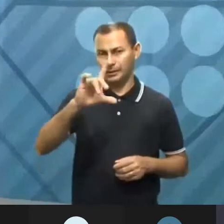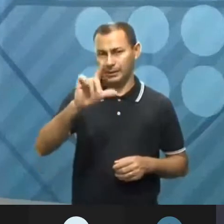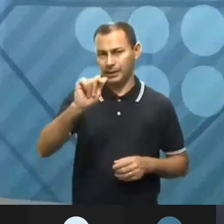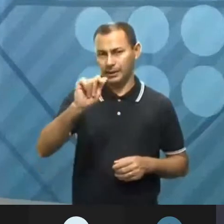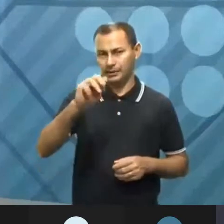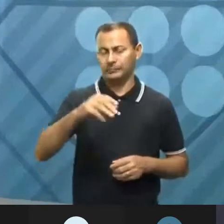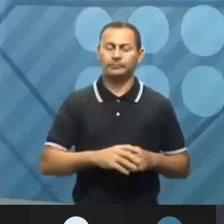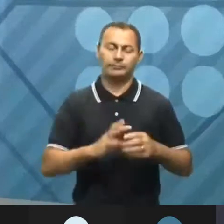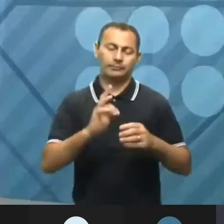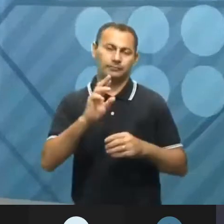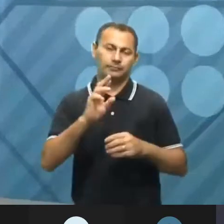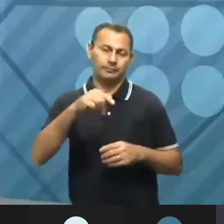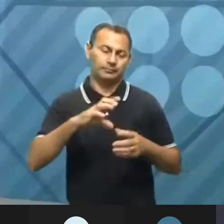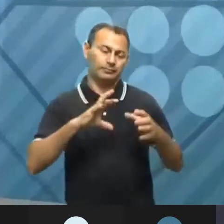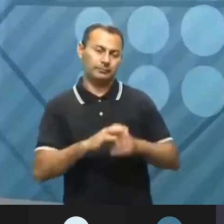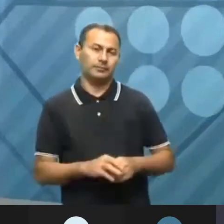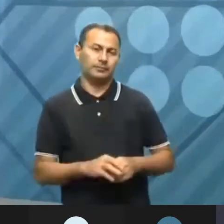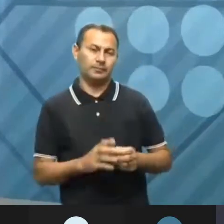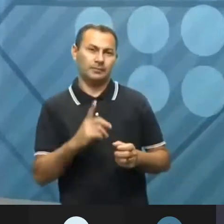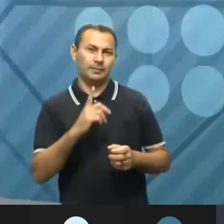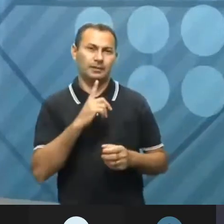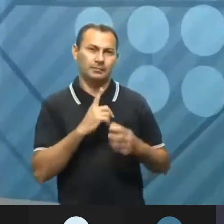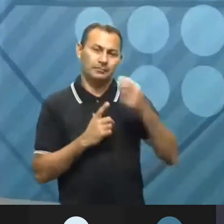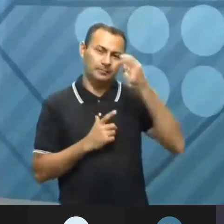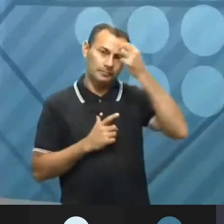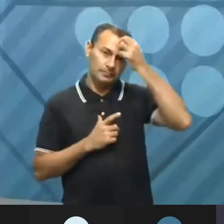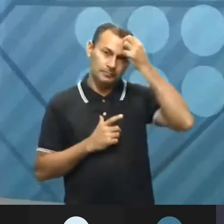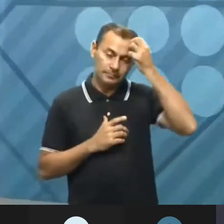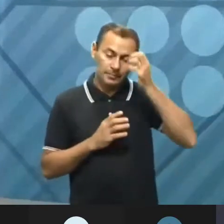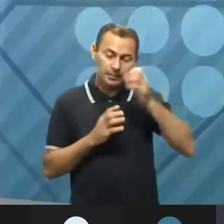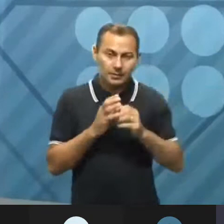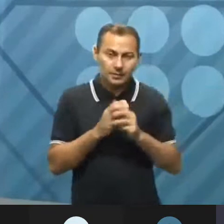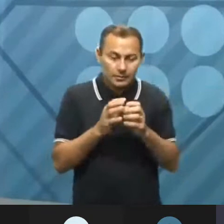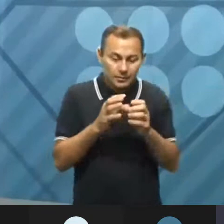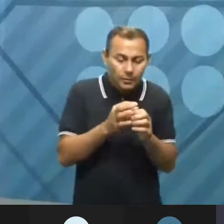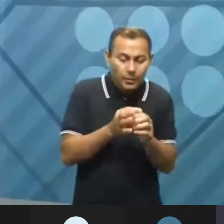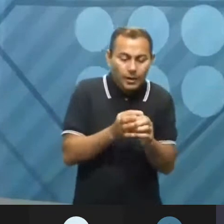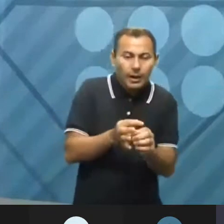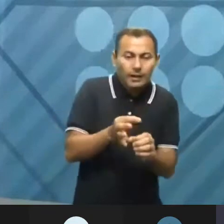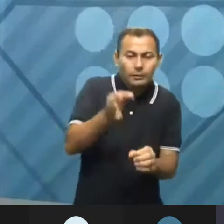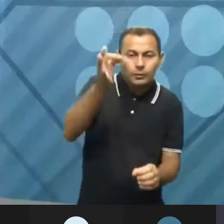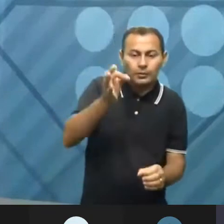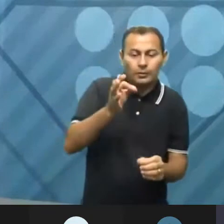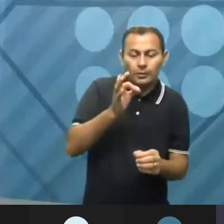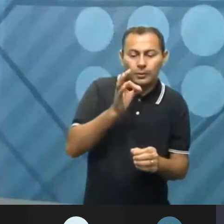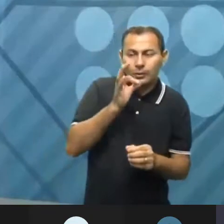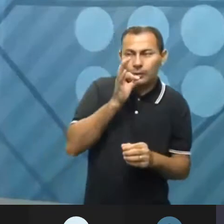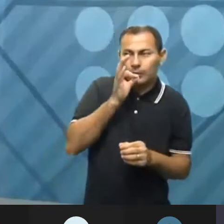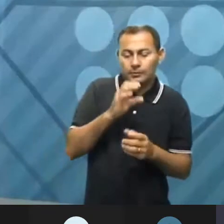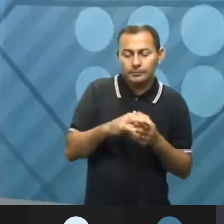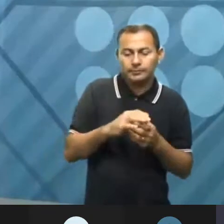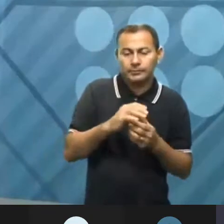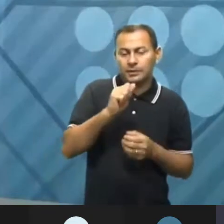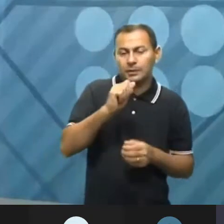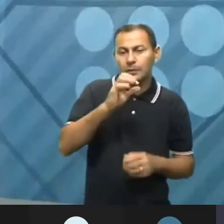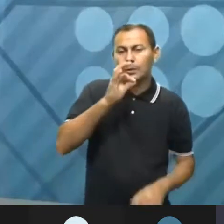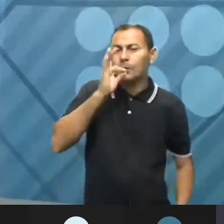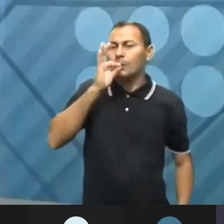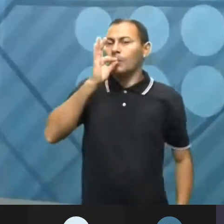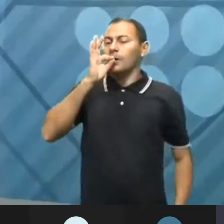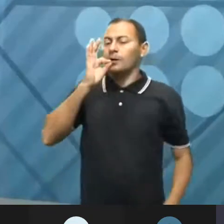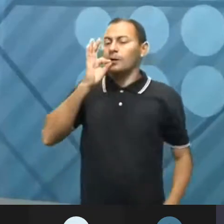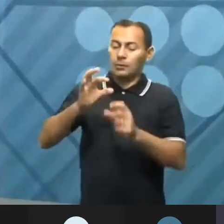vai impedir que a traqueia ela se colabe. Então, se a gente pegar, né, um canudinho, tirar do líquido e puxar o ar,